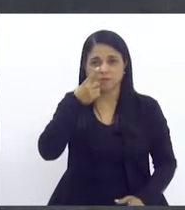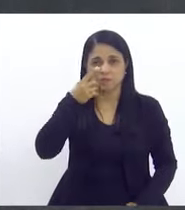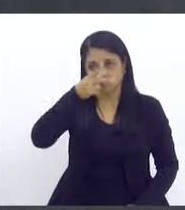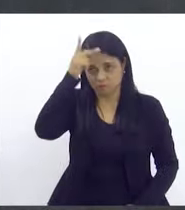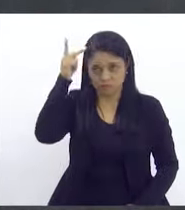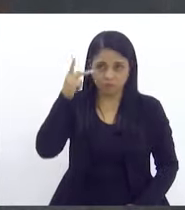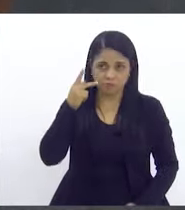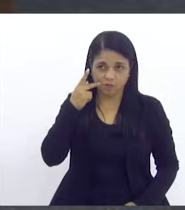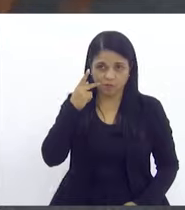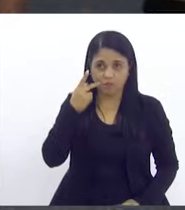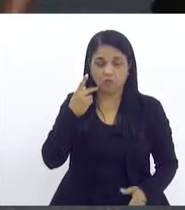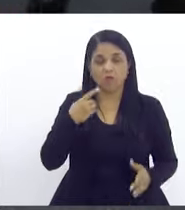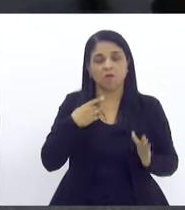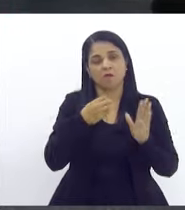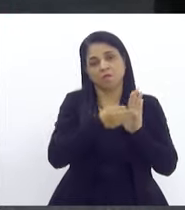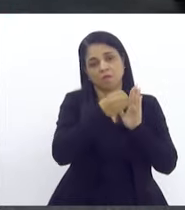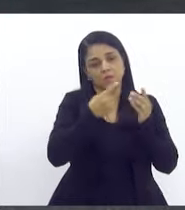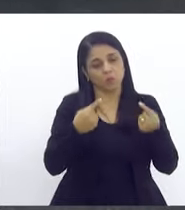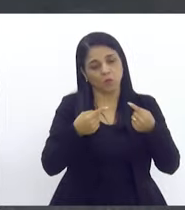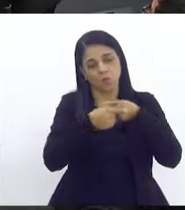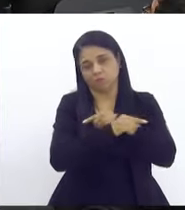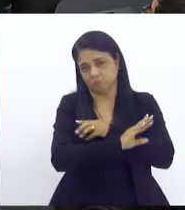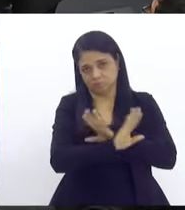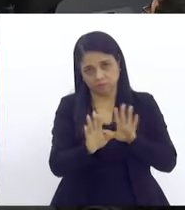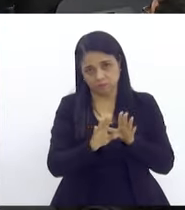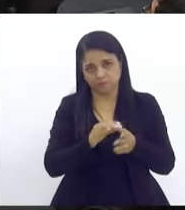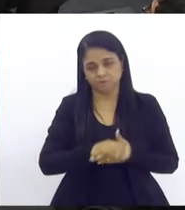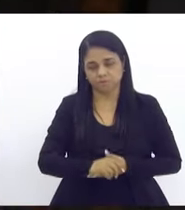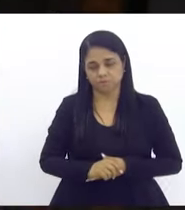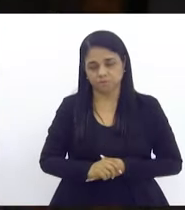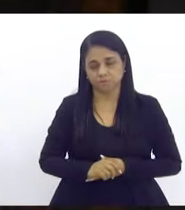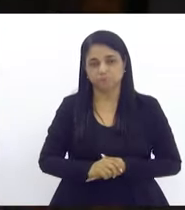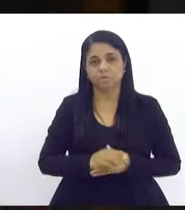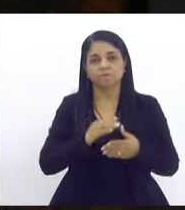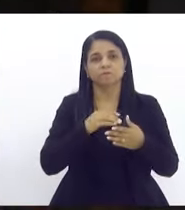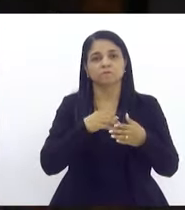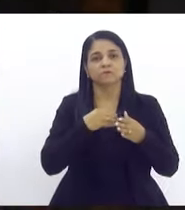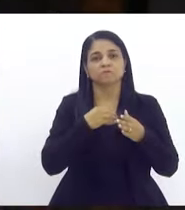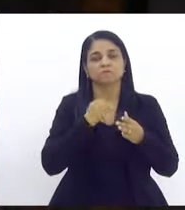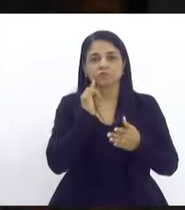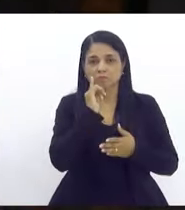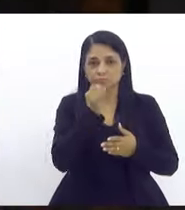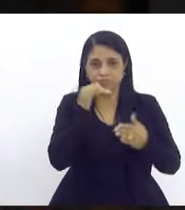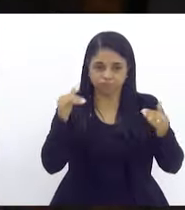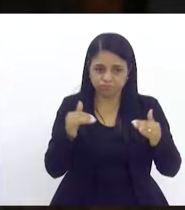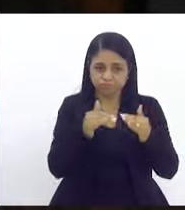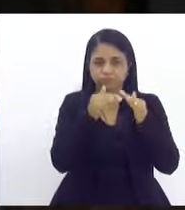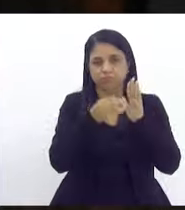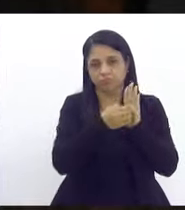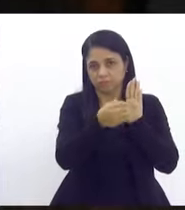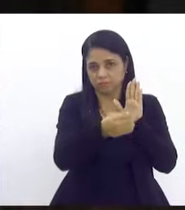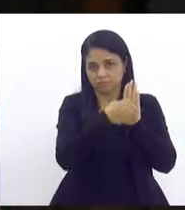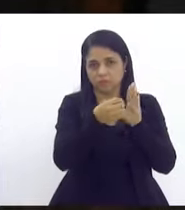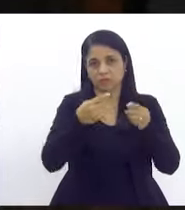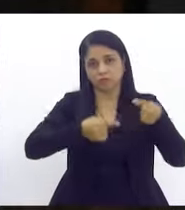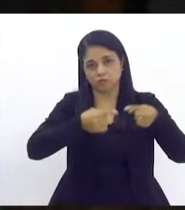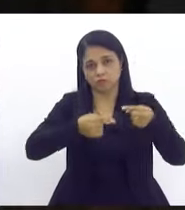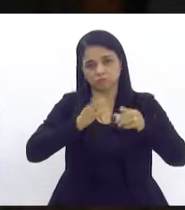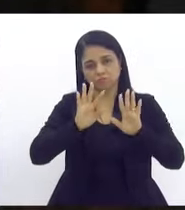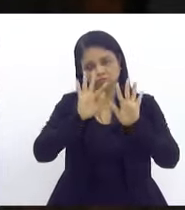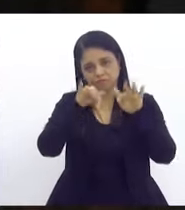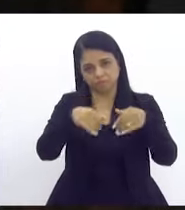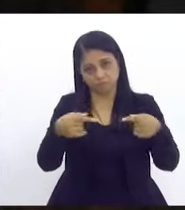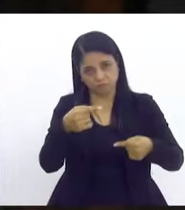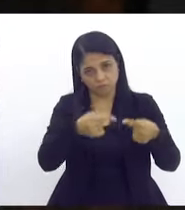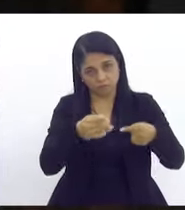Ah, parecer contrário, senhora presidenta. Com os pareceres emitidos, em discussão. Não havendo o que querer